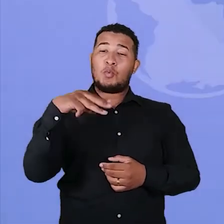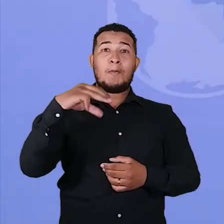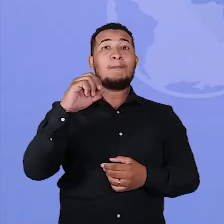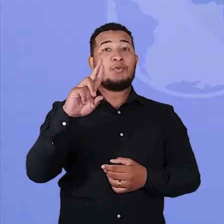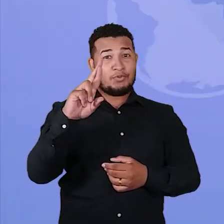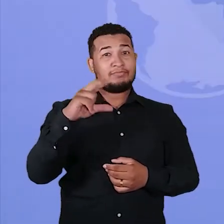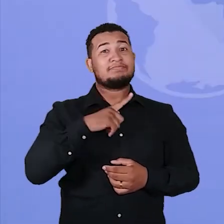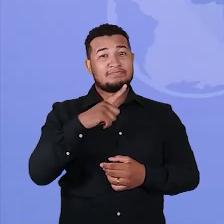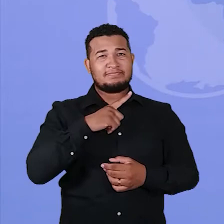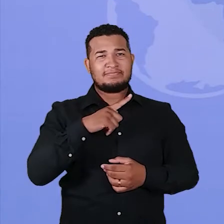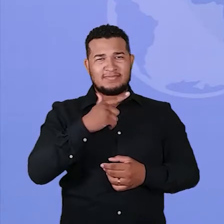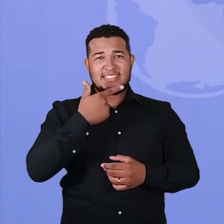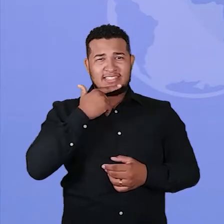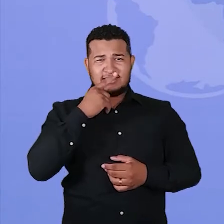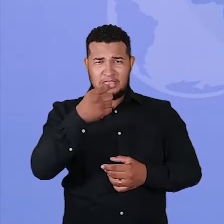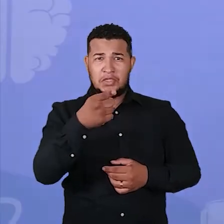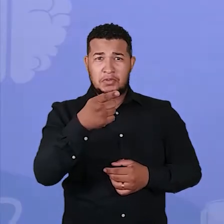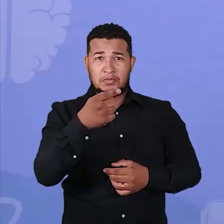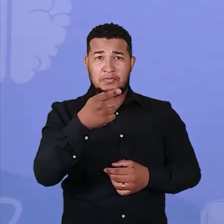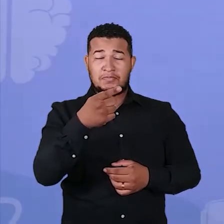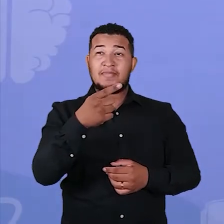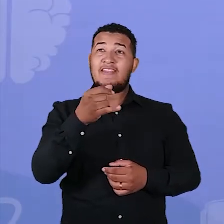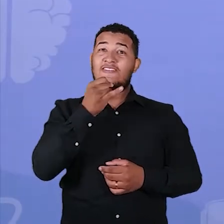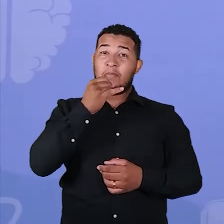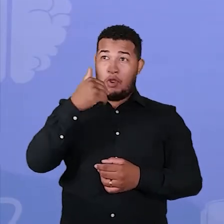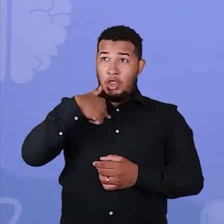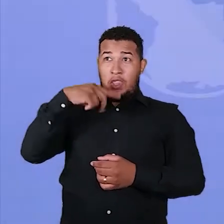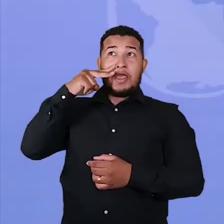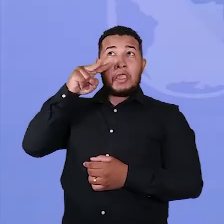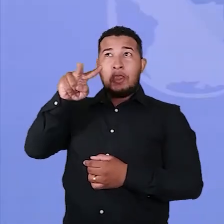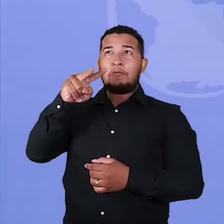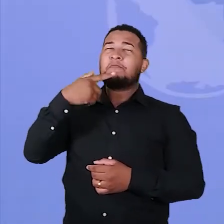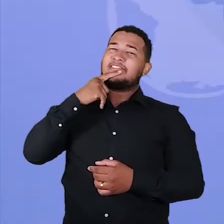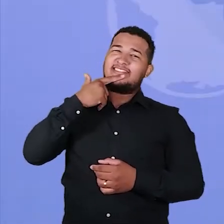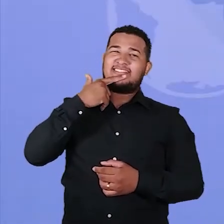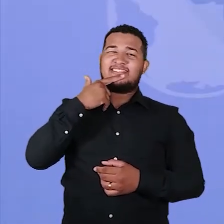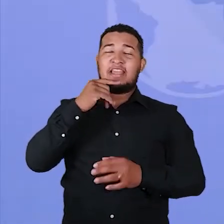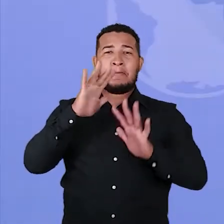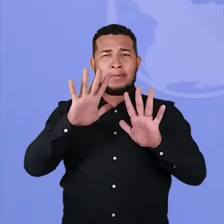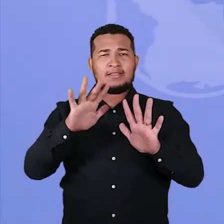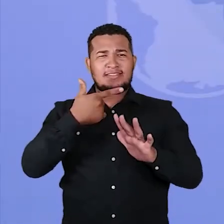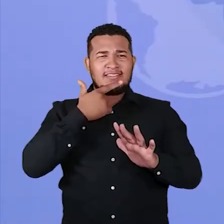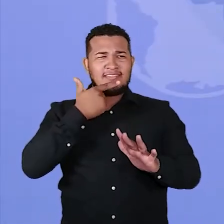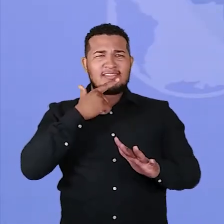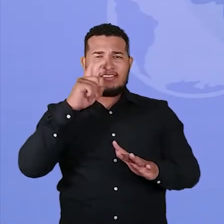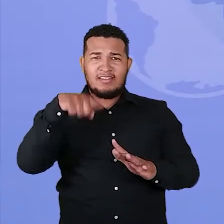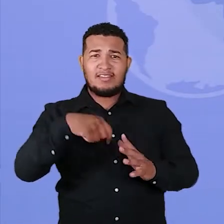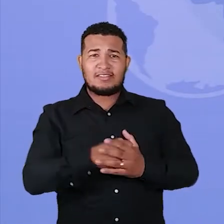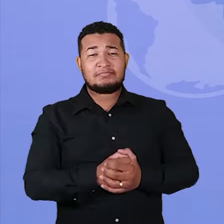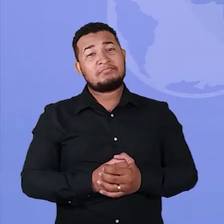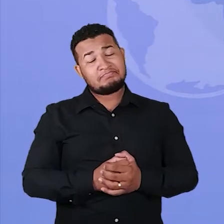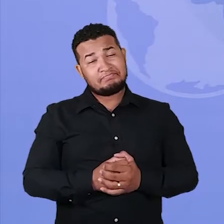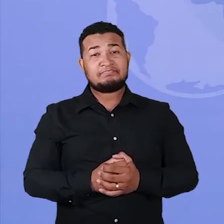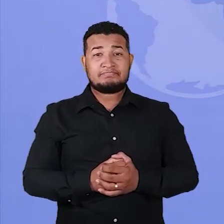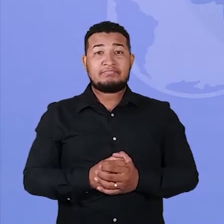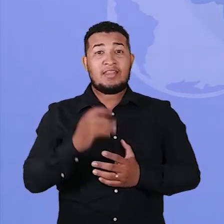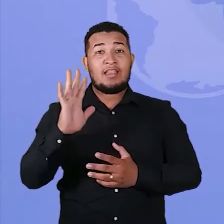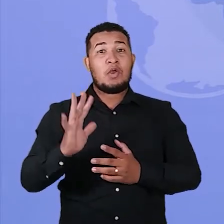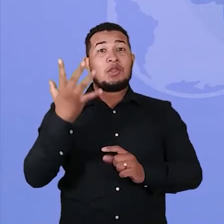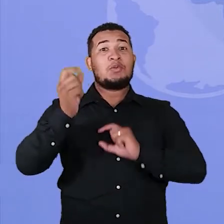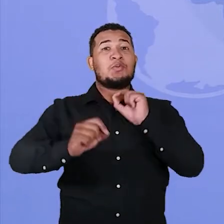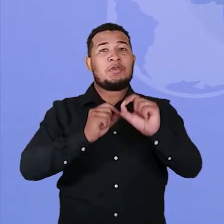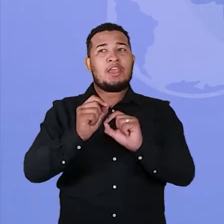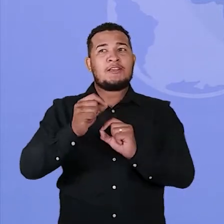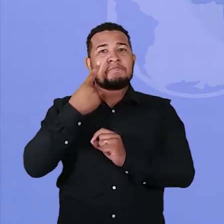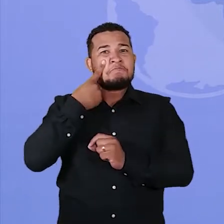humor. Você riu. Quando eu vi isso aqui, eu ri, mas você riu, você achou graça e tal? O que acontece,